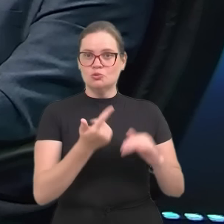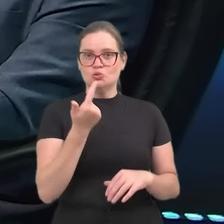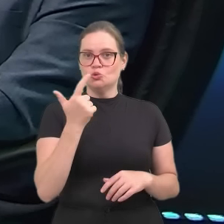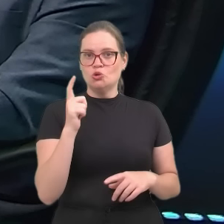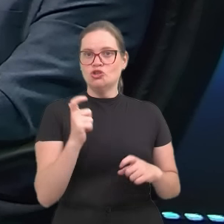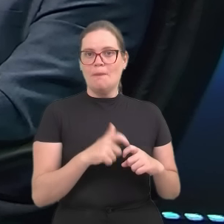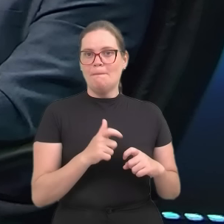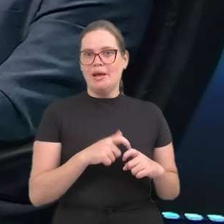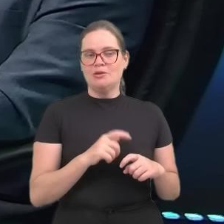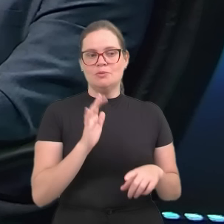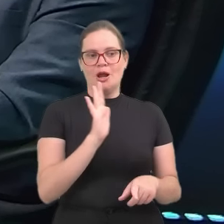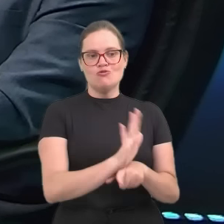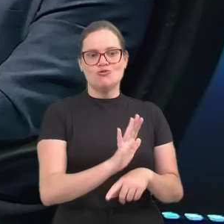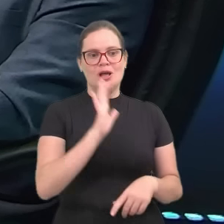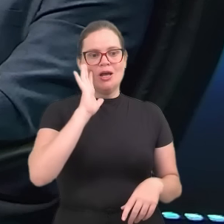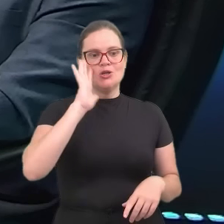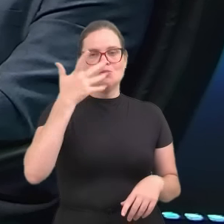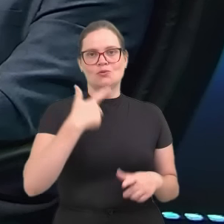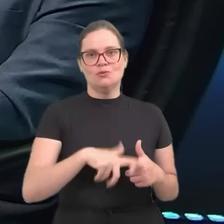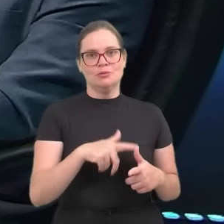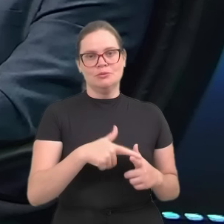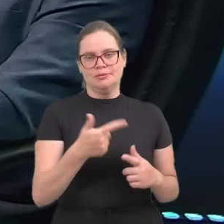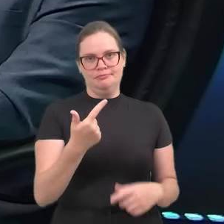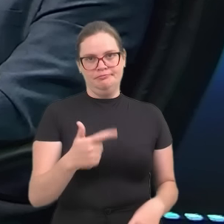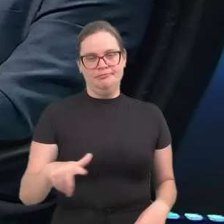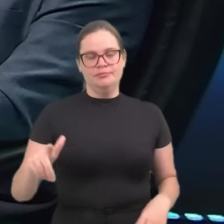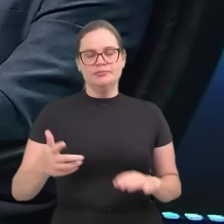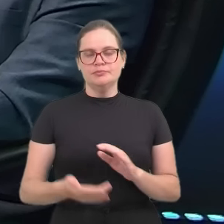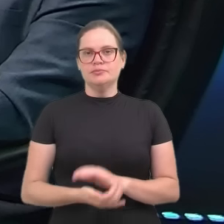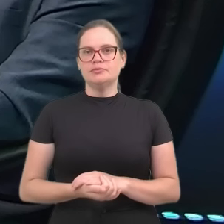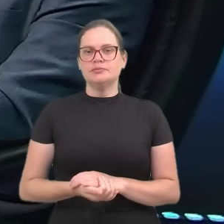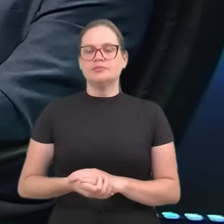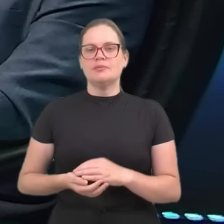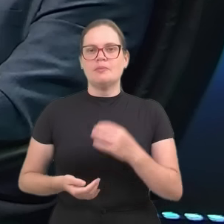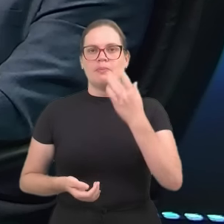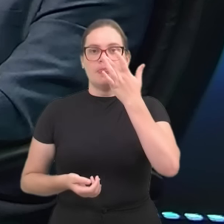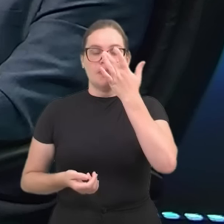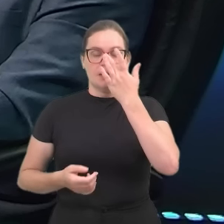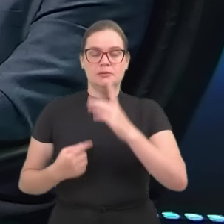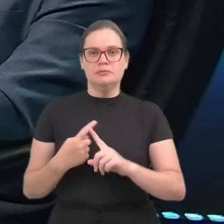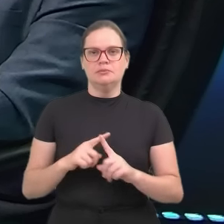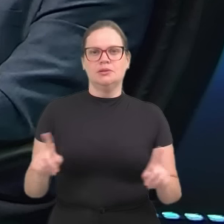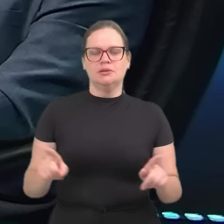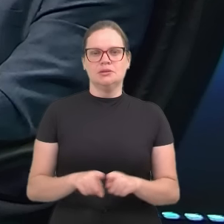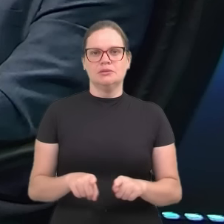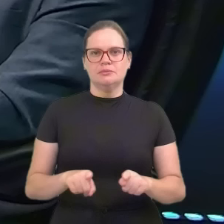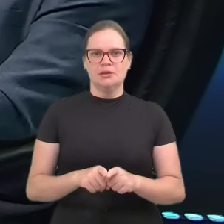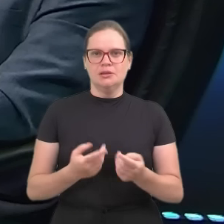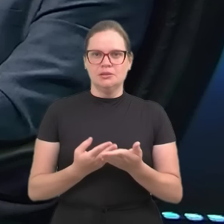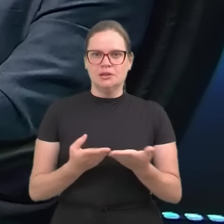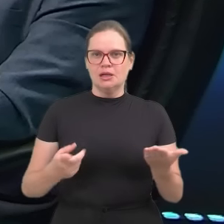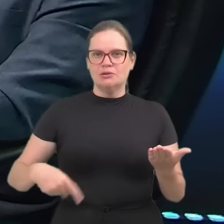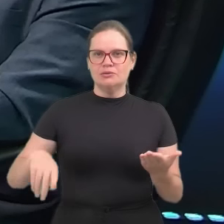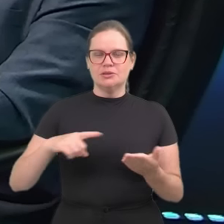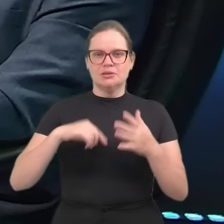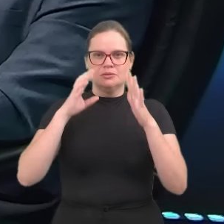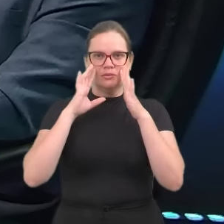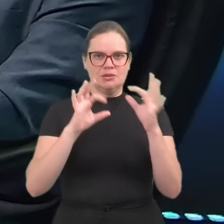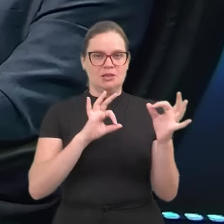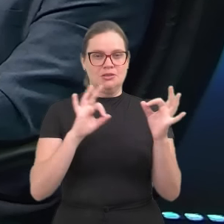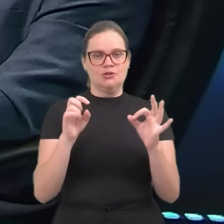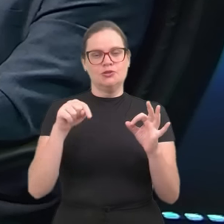ninguém que desse solução para aquele cego. Mas é importante também, você que nos ouve,